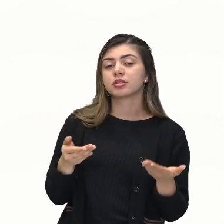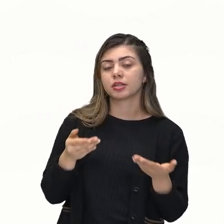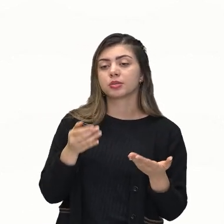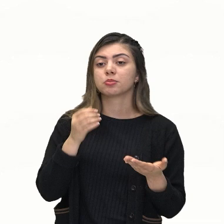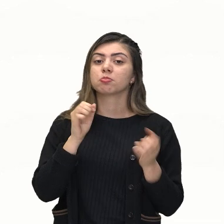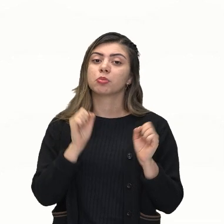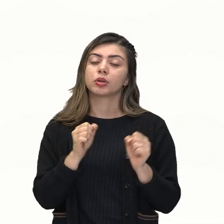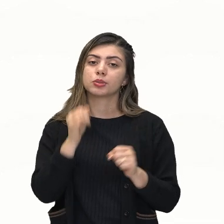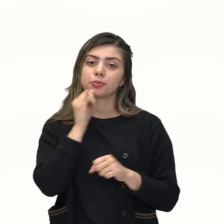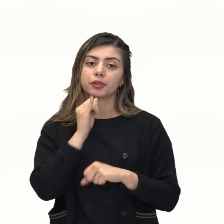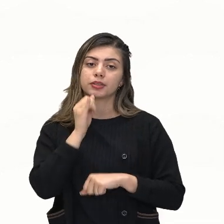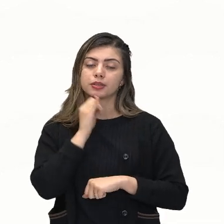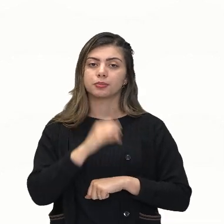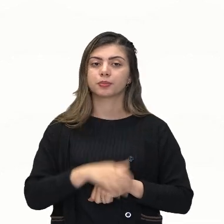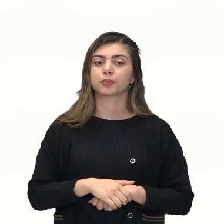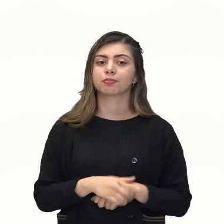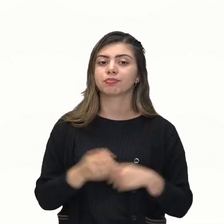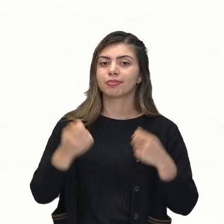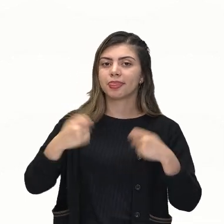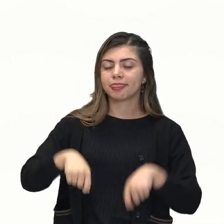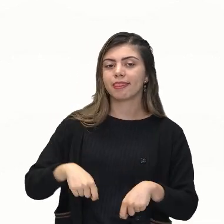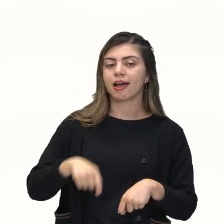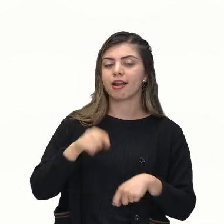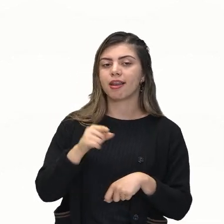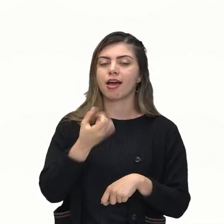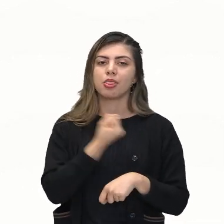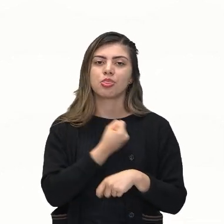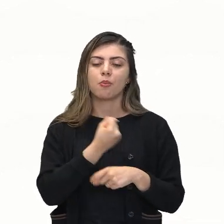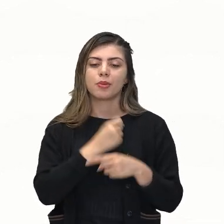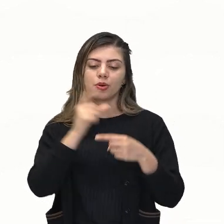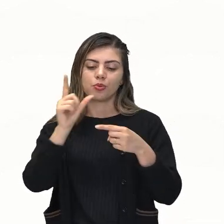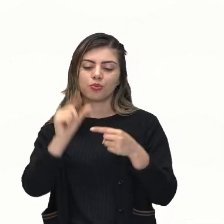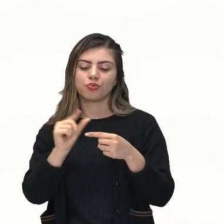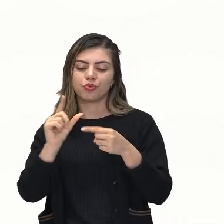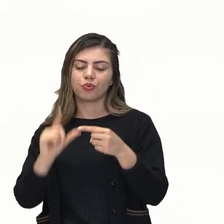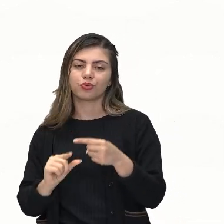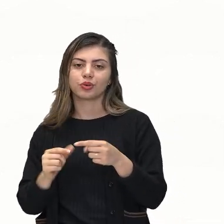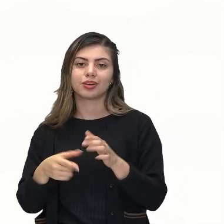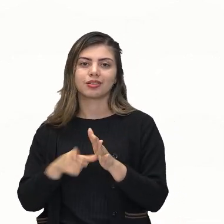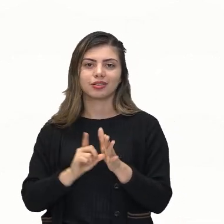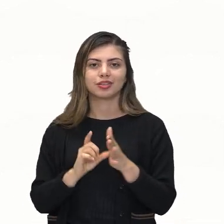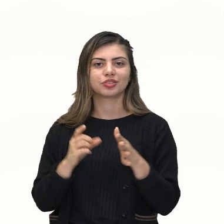também, a gente pode simplificar os valores antes de resolver a